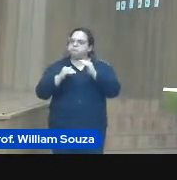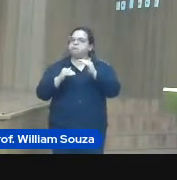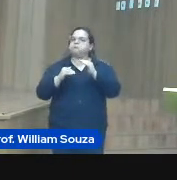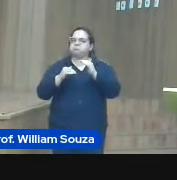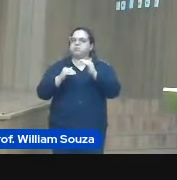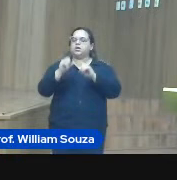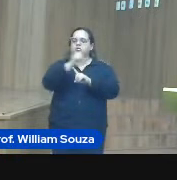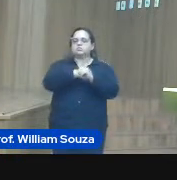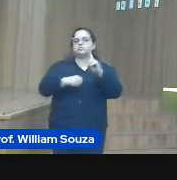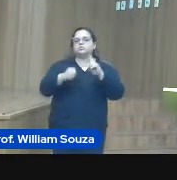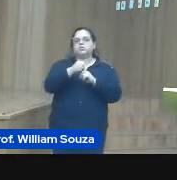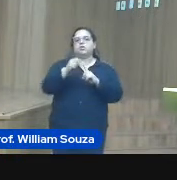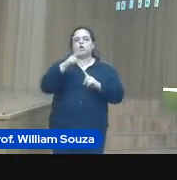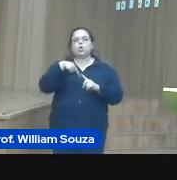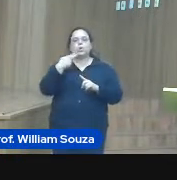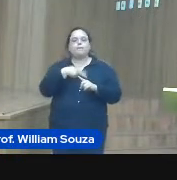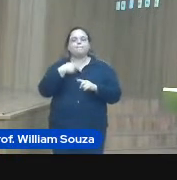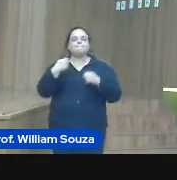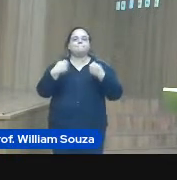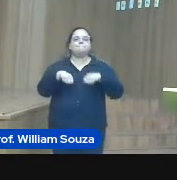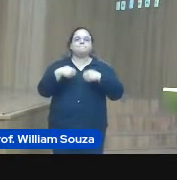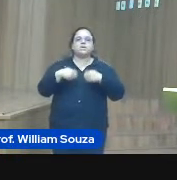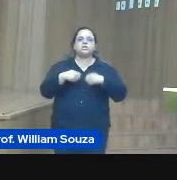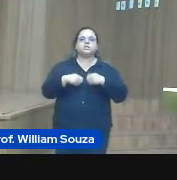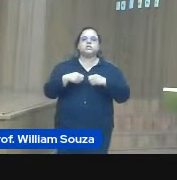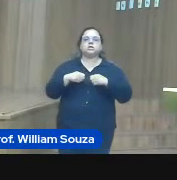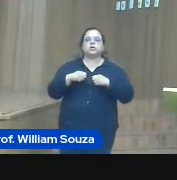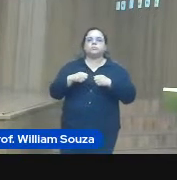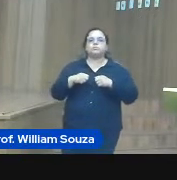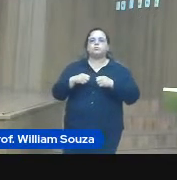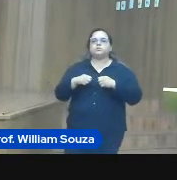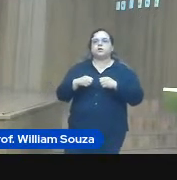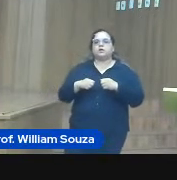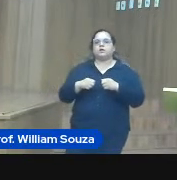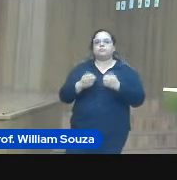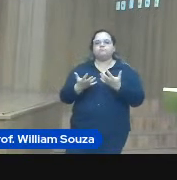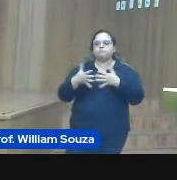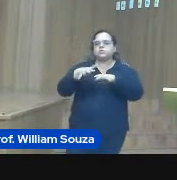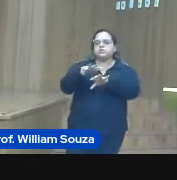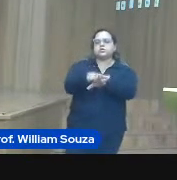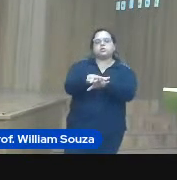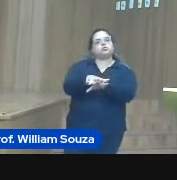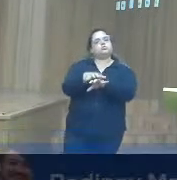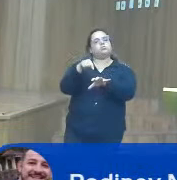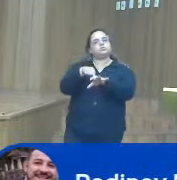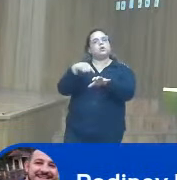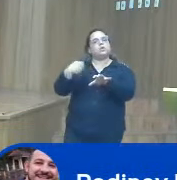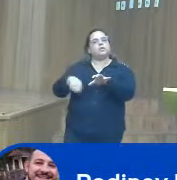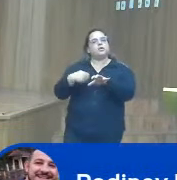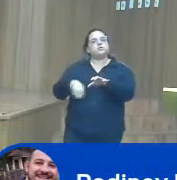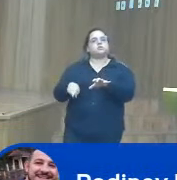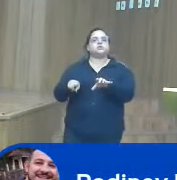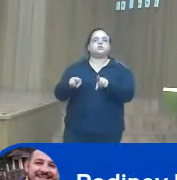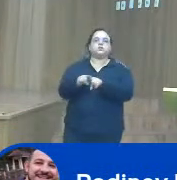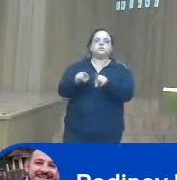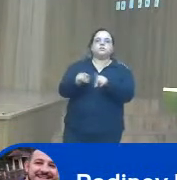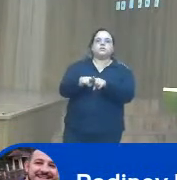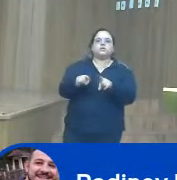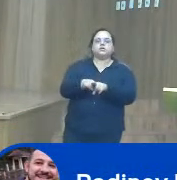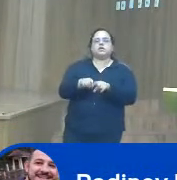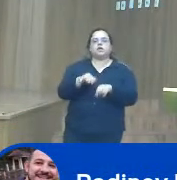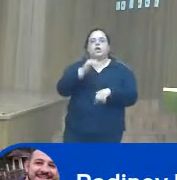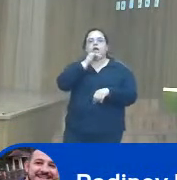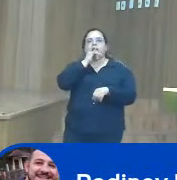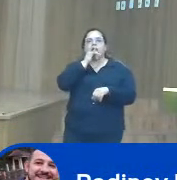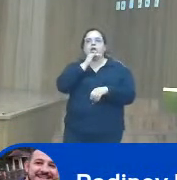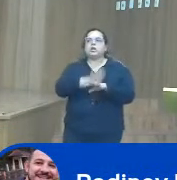A gente precisa abraçar as diferenças. As diferenças não podem ser atributos